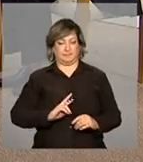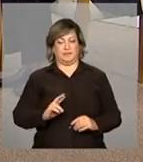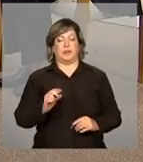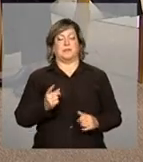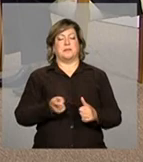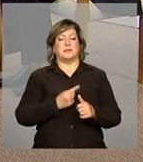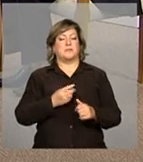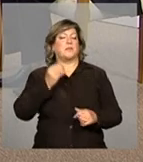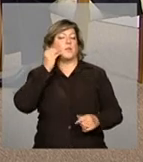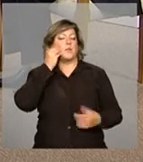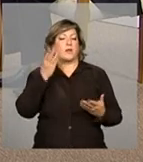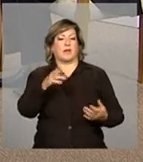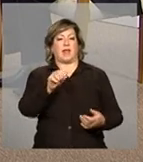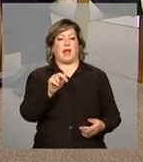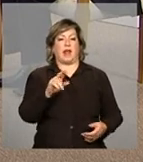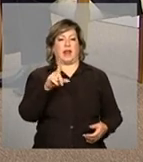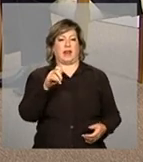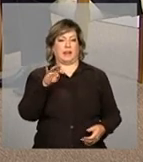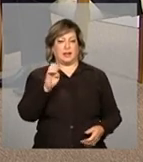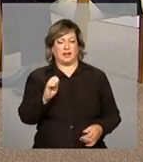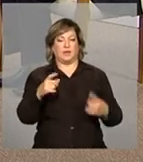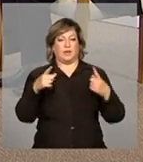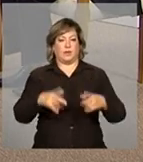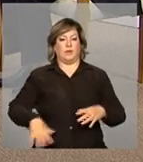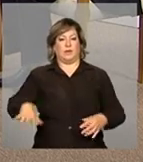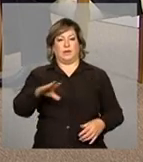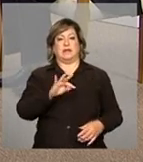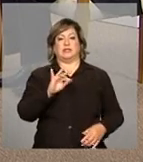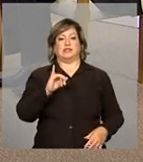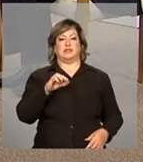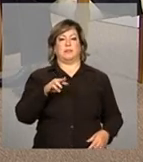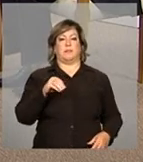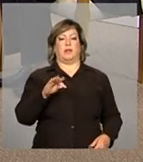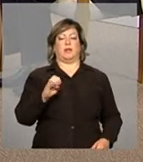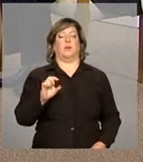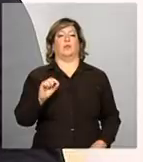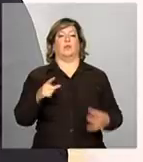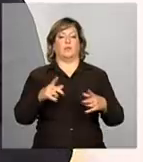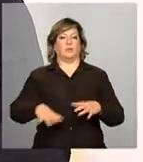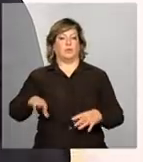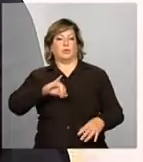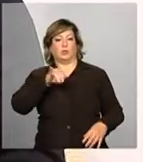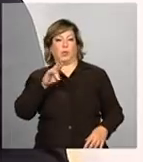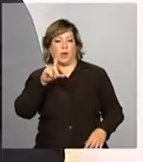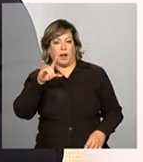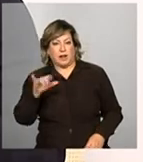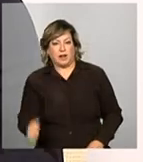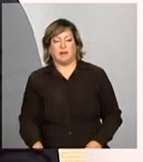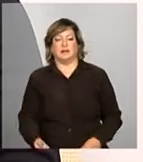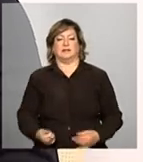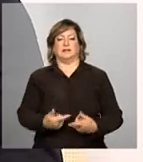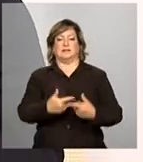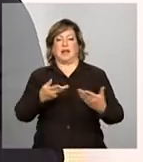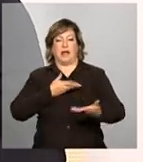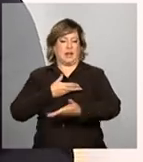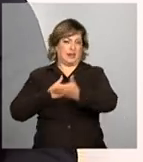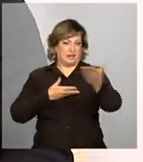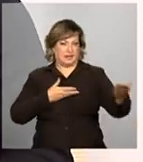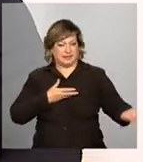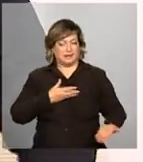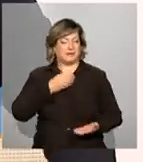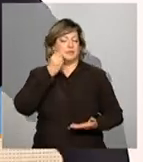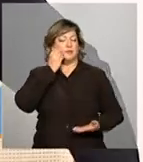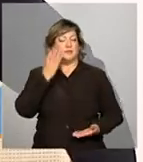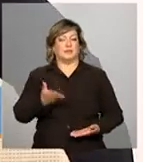mandar um beijo aí para Arlete um beijo para Timóteo a turma de Coronel Fabriciano a Júlia né João Monlevade Valadares em